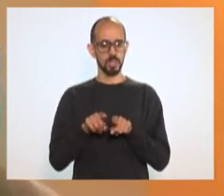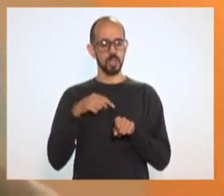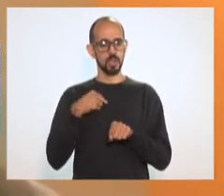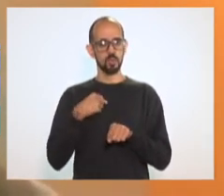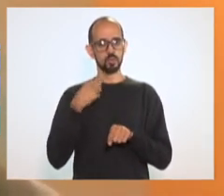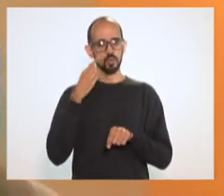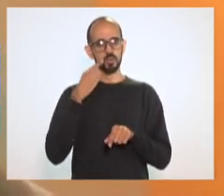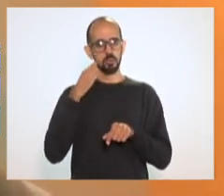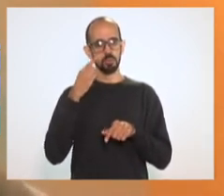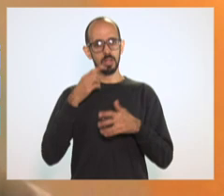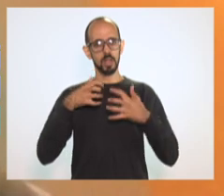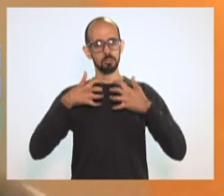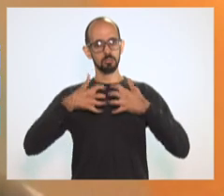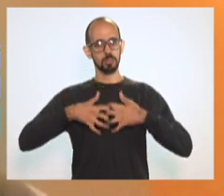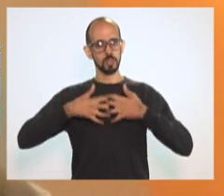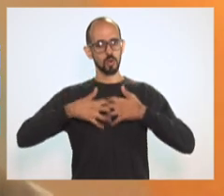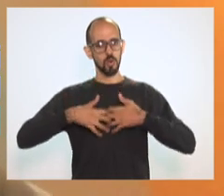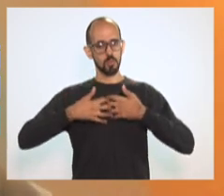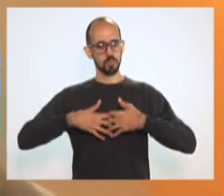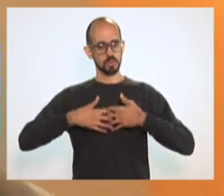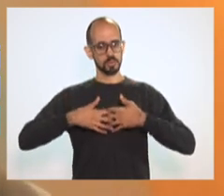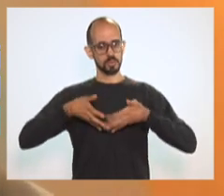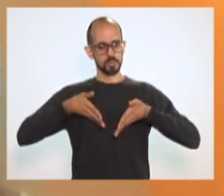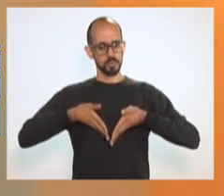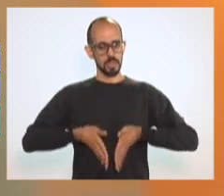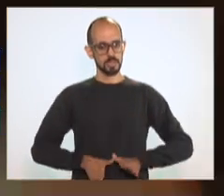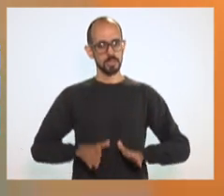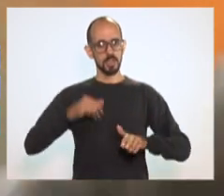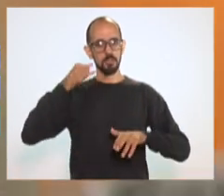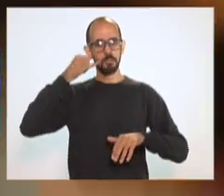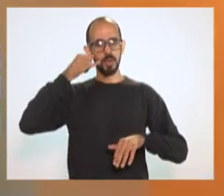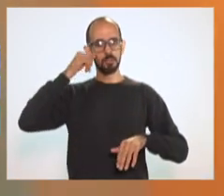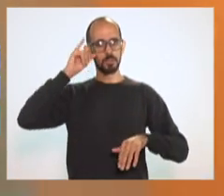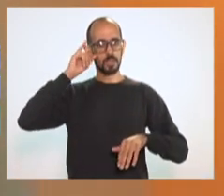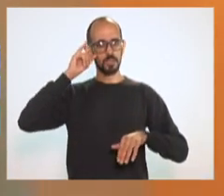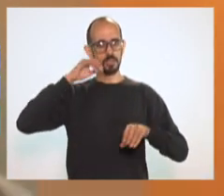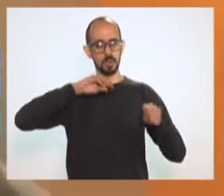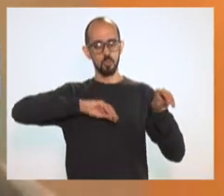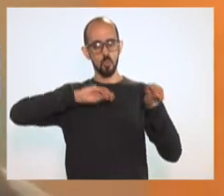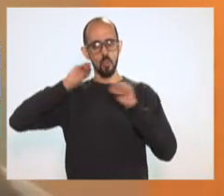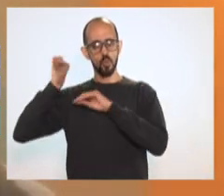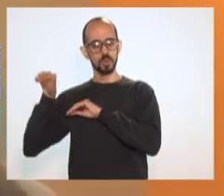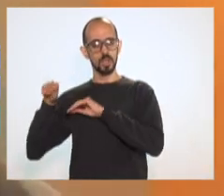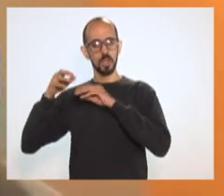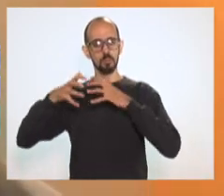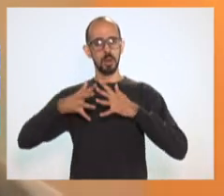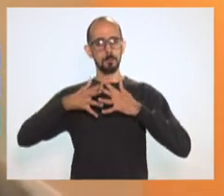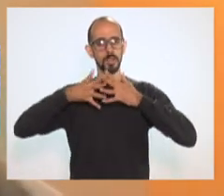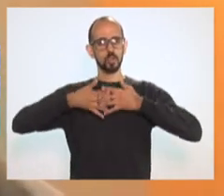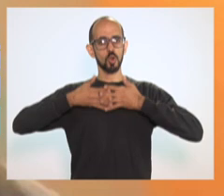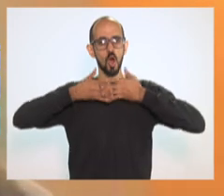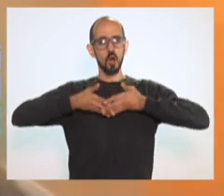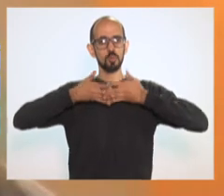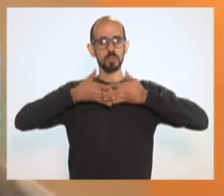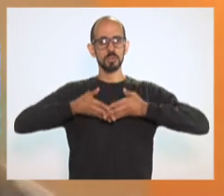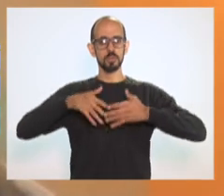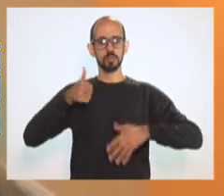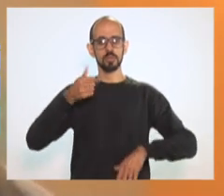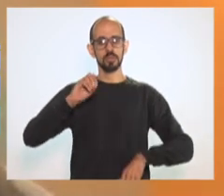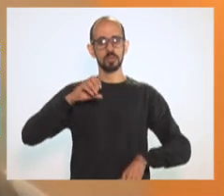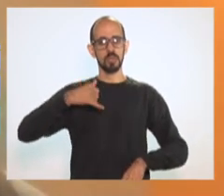um cidadão barrense nasci em Barra do Piraí me mudei para Petrópolis aos 10 anos de idade